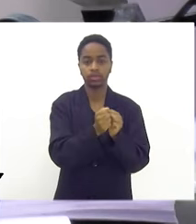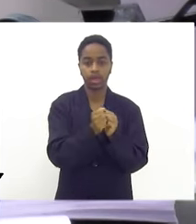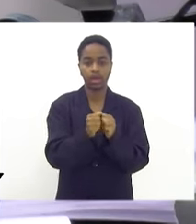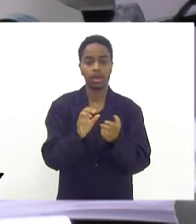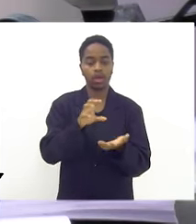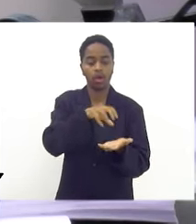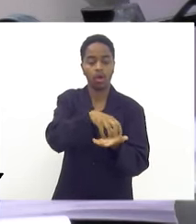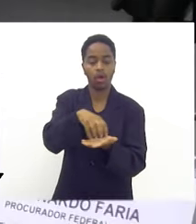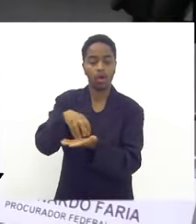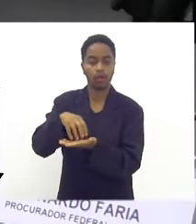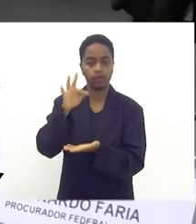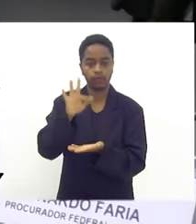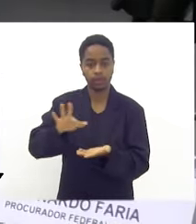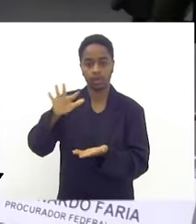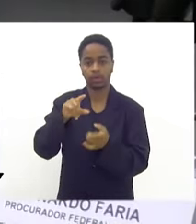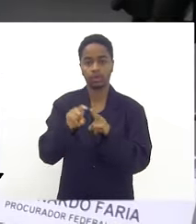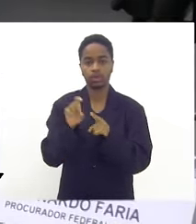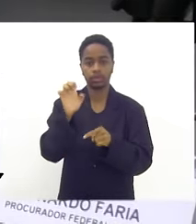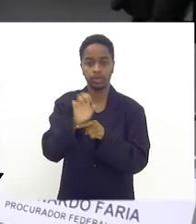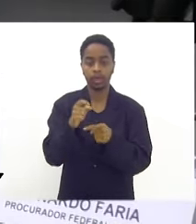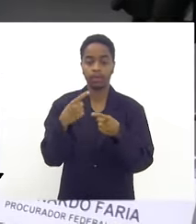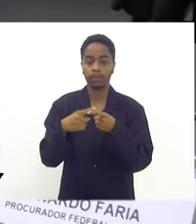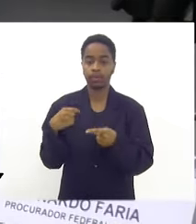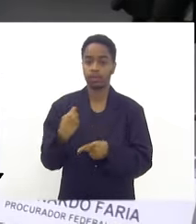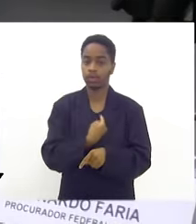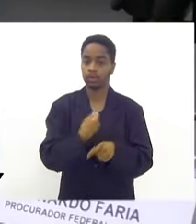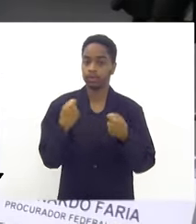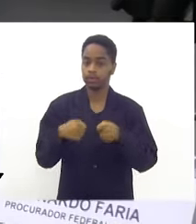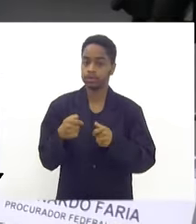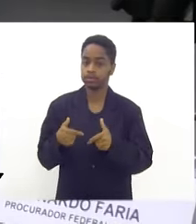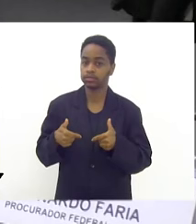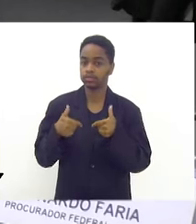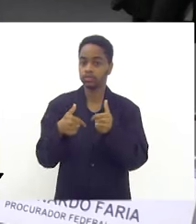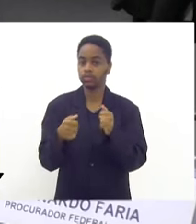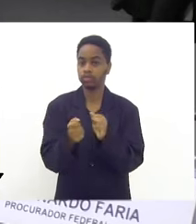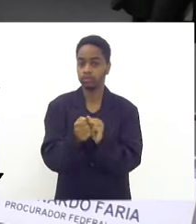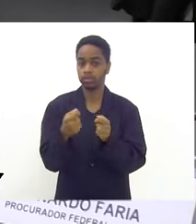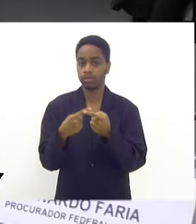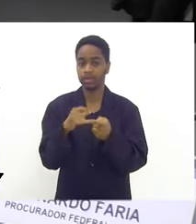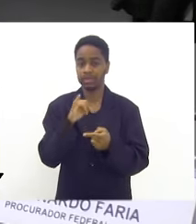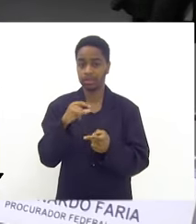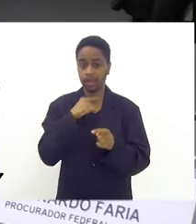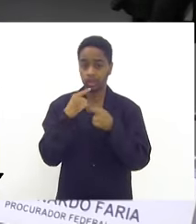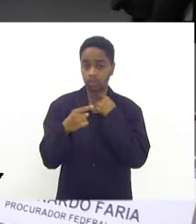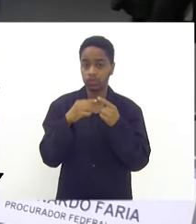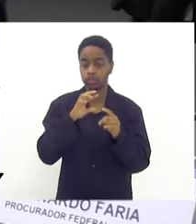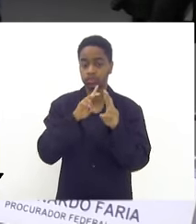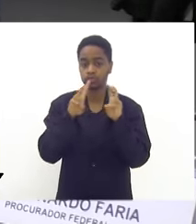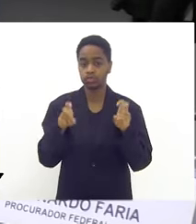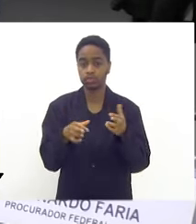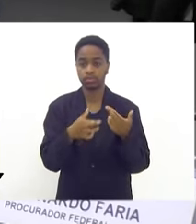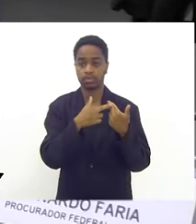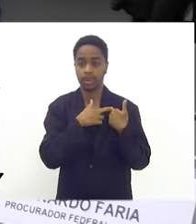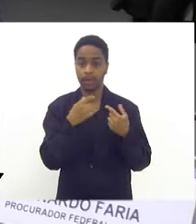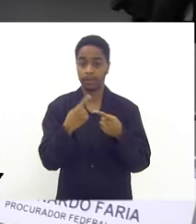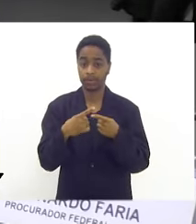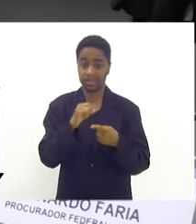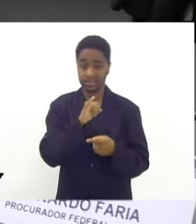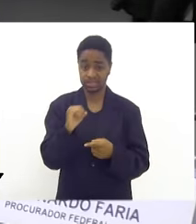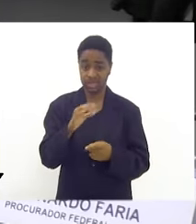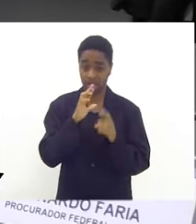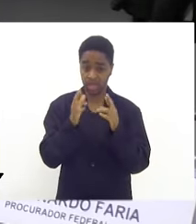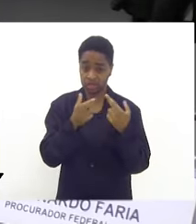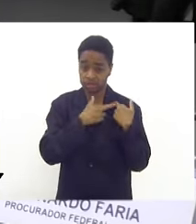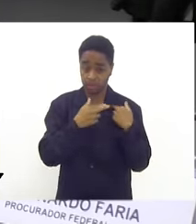precisamos atuar conjuntamente Especialmente nos casos que trazem dúvidas com relação a competência porque se a competência é objetiva